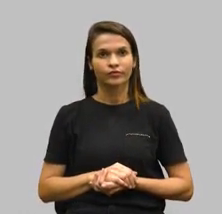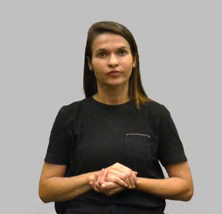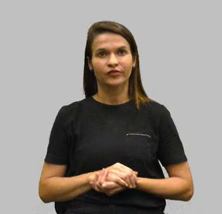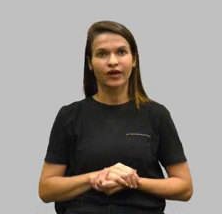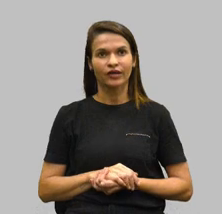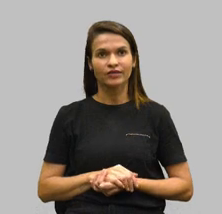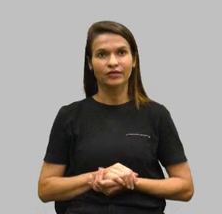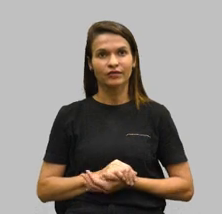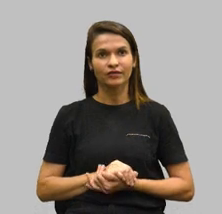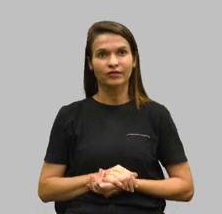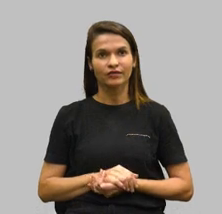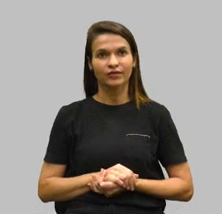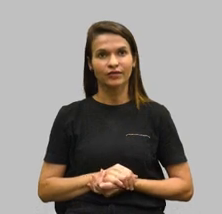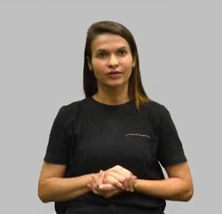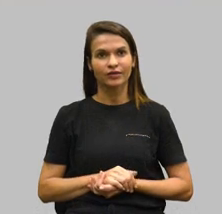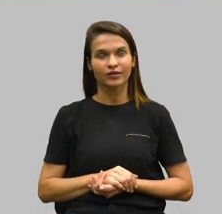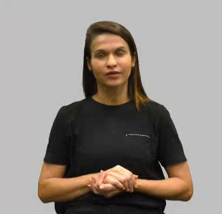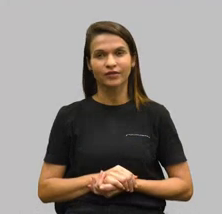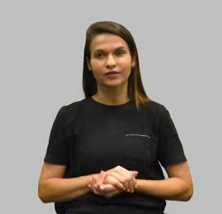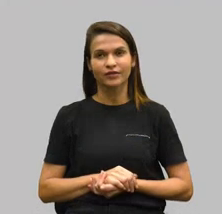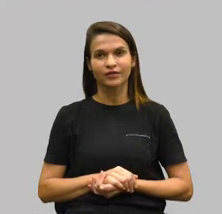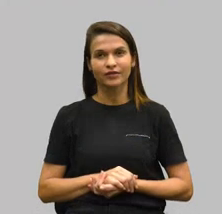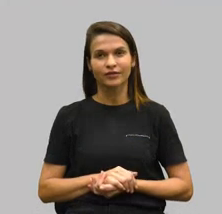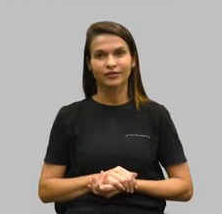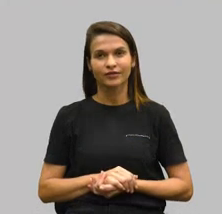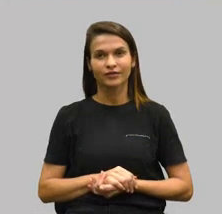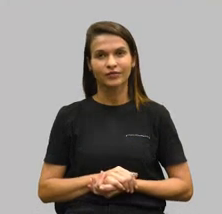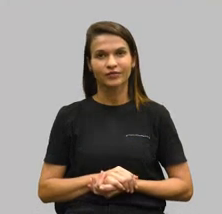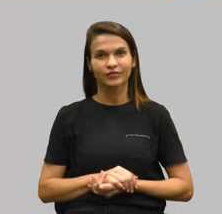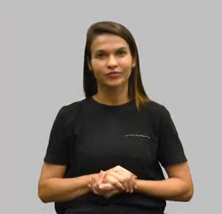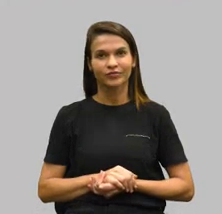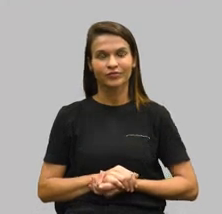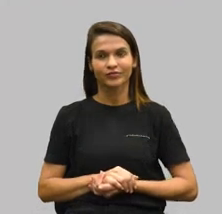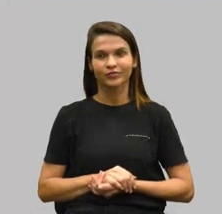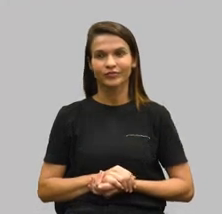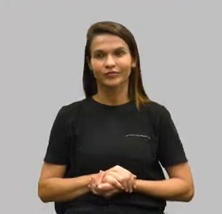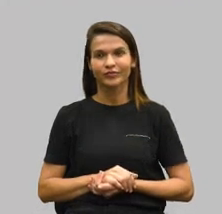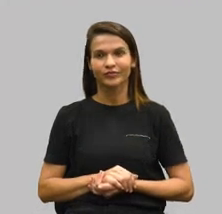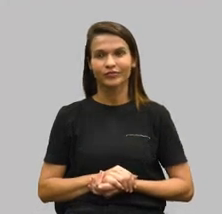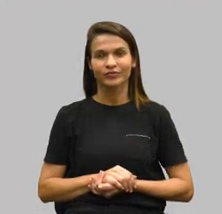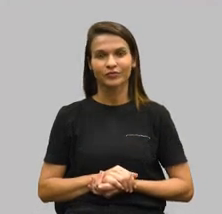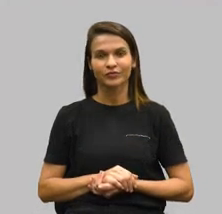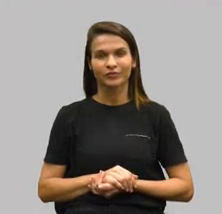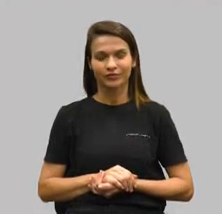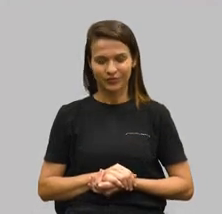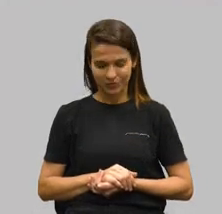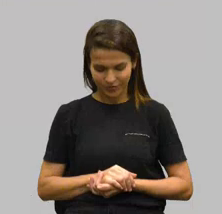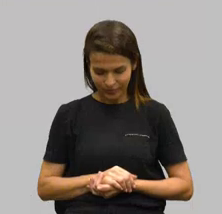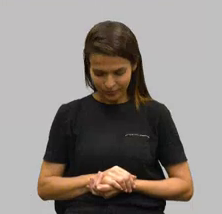trabalho para onde que eu passo gente só para saber onde que eu cá